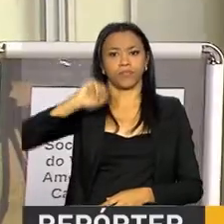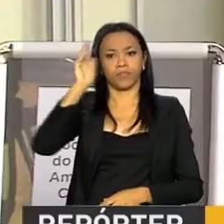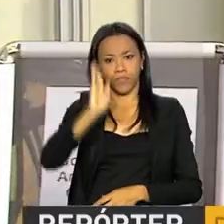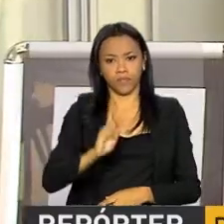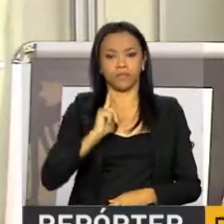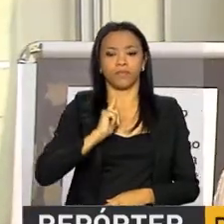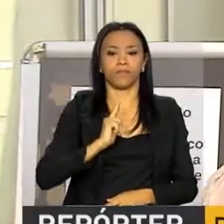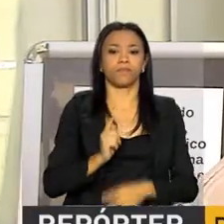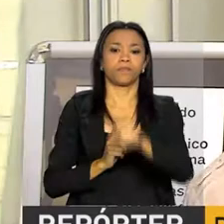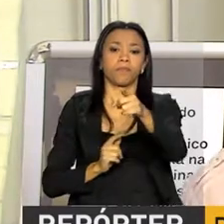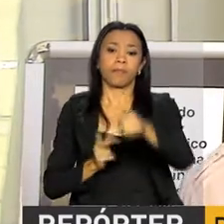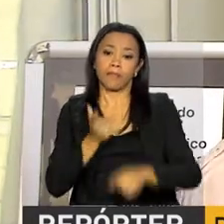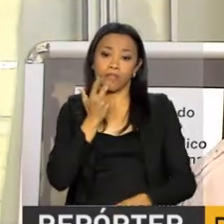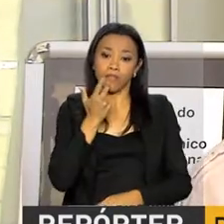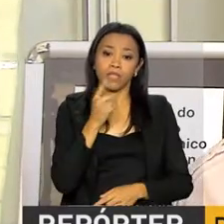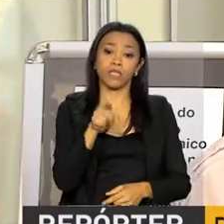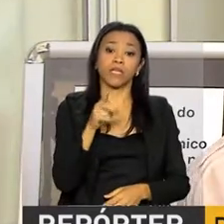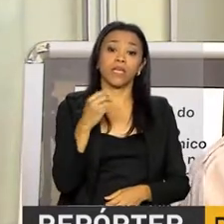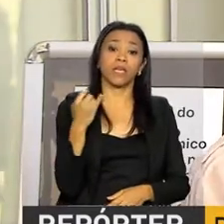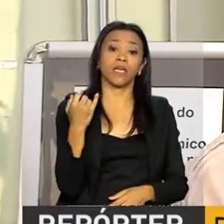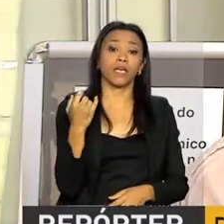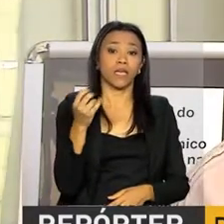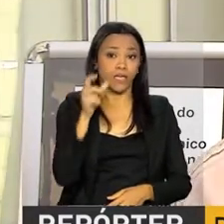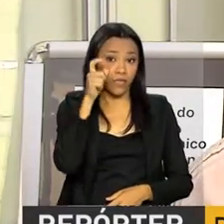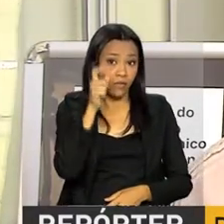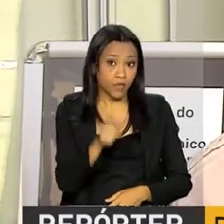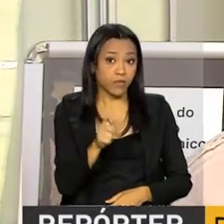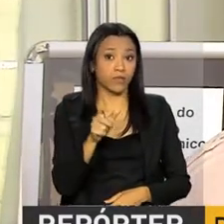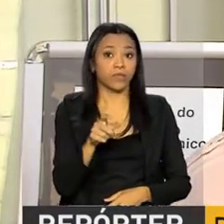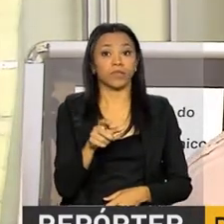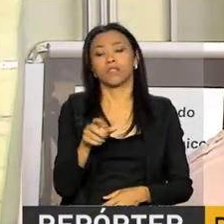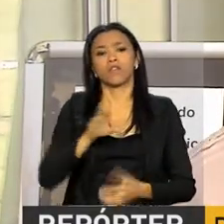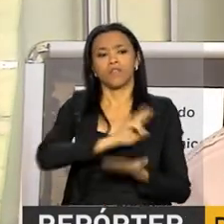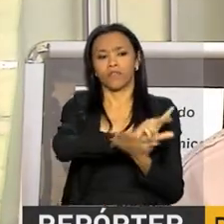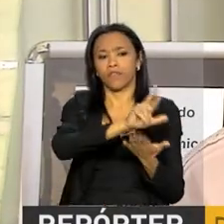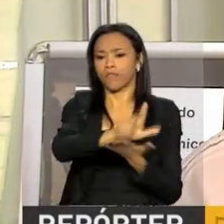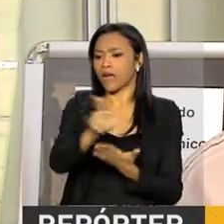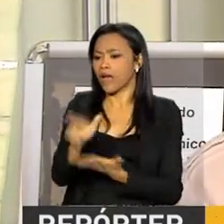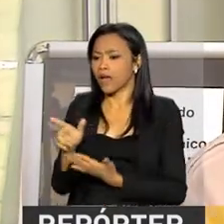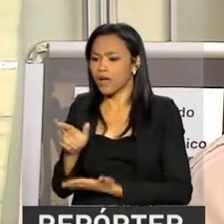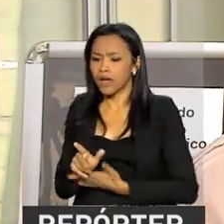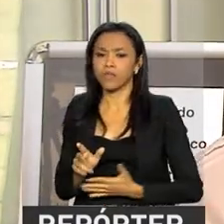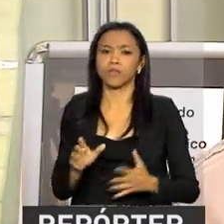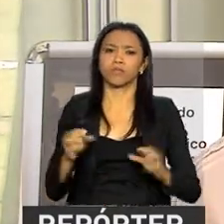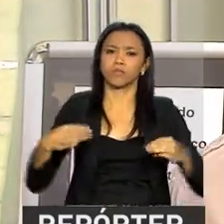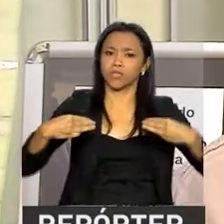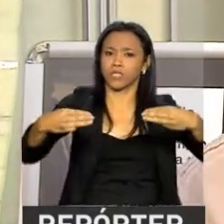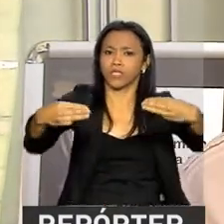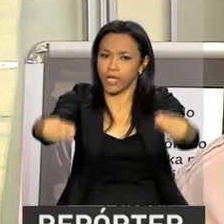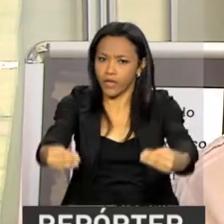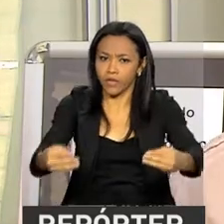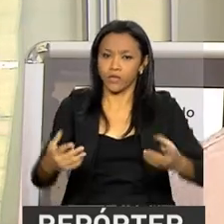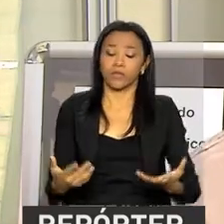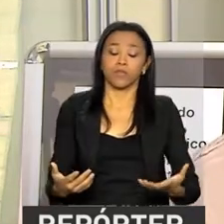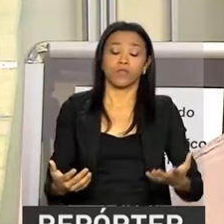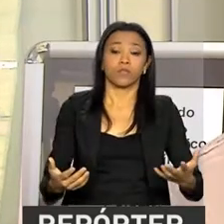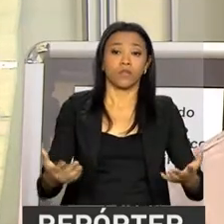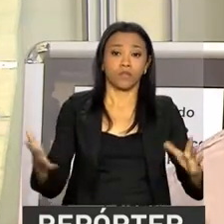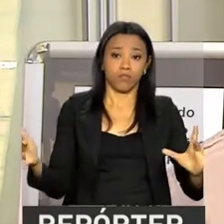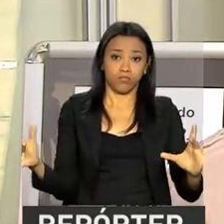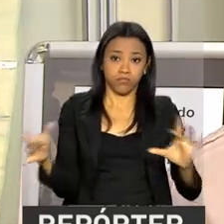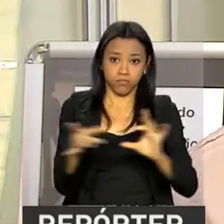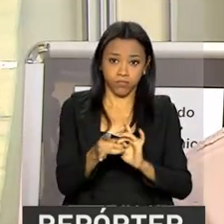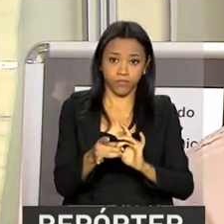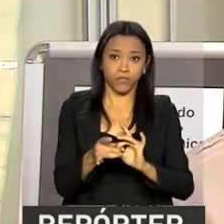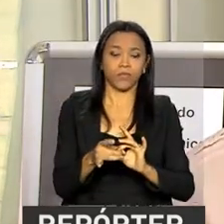esse investimento seja intersetorial, né? No caso, todos os ministérios estejam envolvidos, principalmente